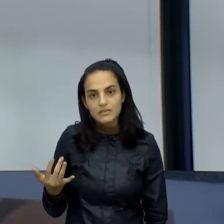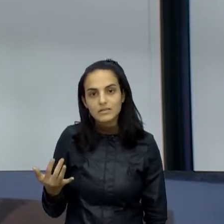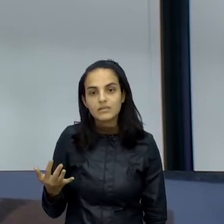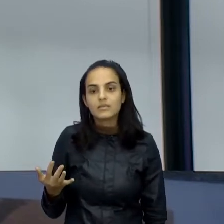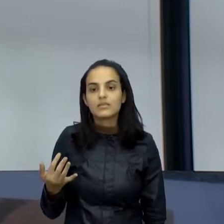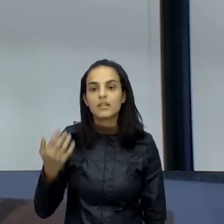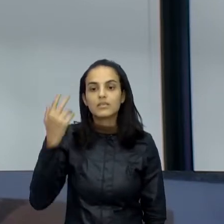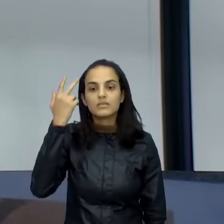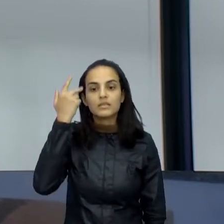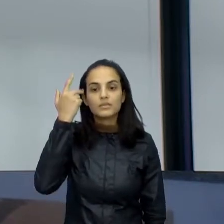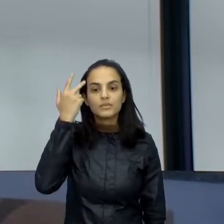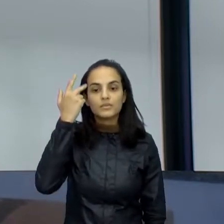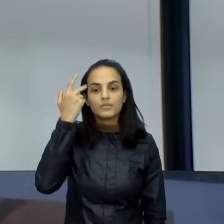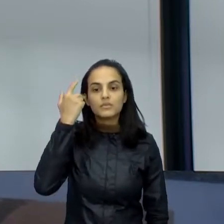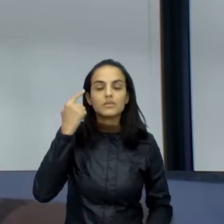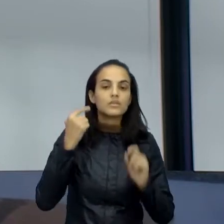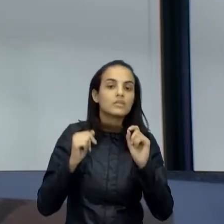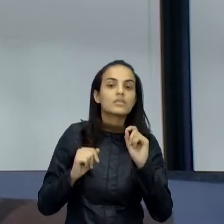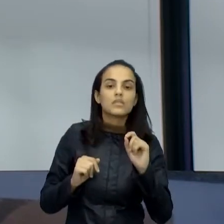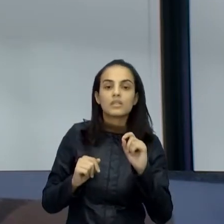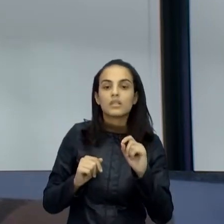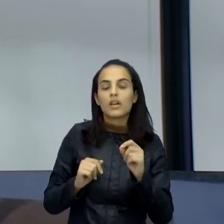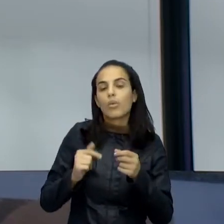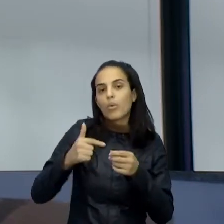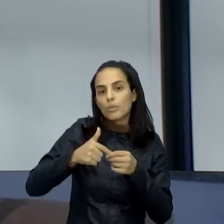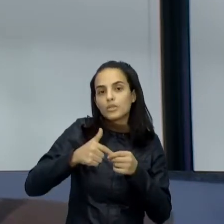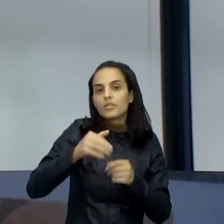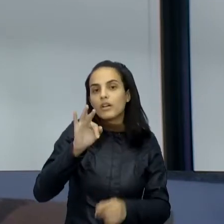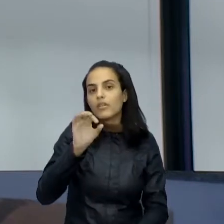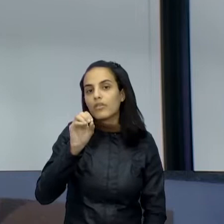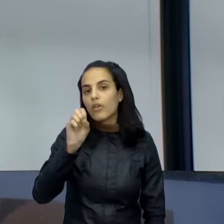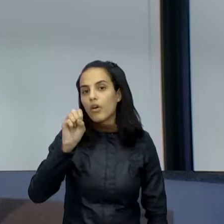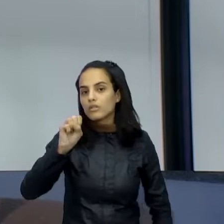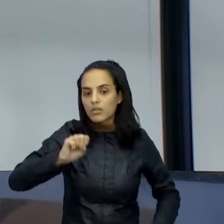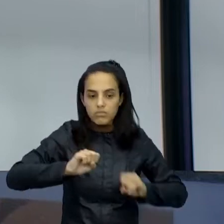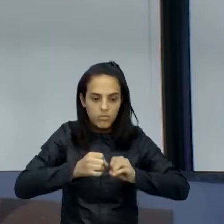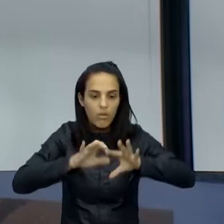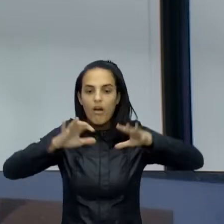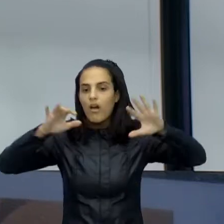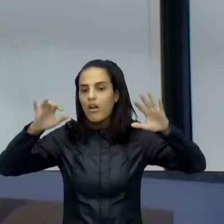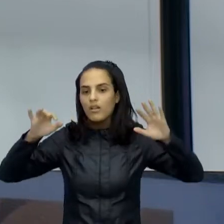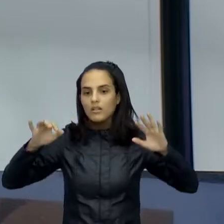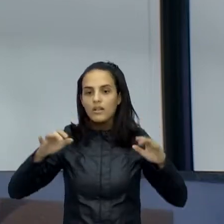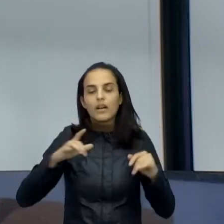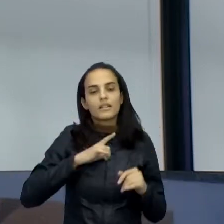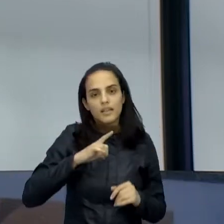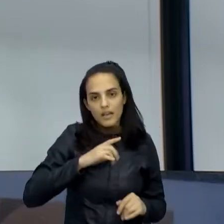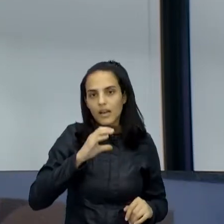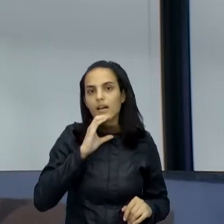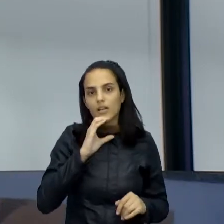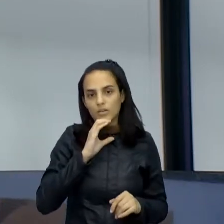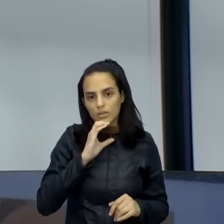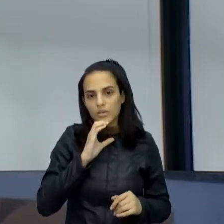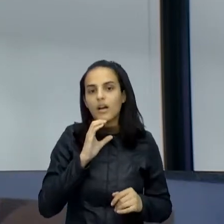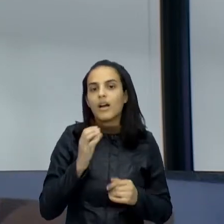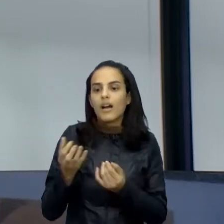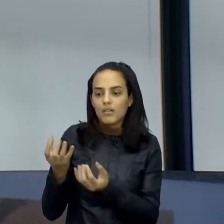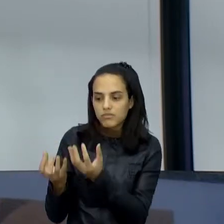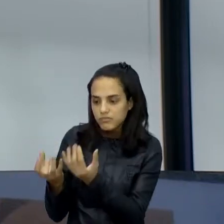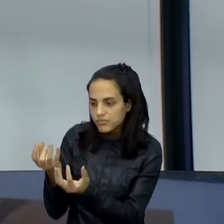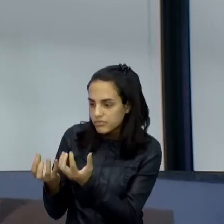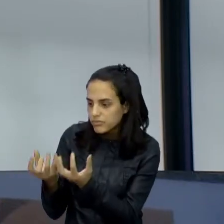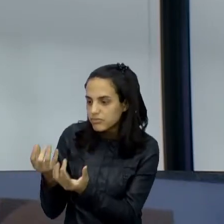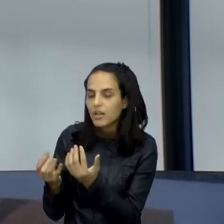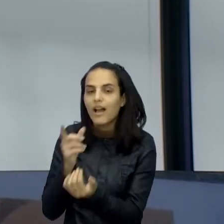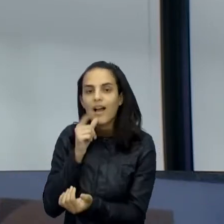gás natural, que é um tipo de combustível fóssil, né? Que ele faz explosões, gera calor, né? E esse calor ferve as caldeiras,